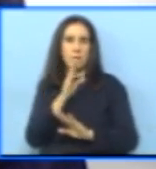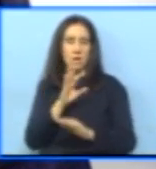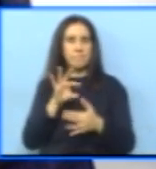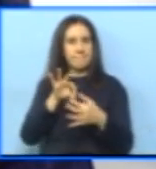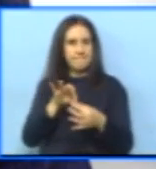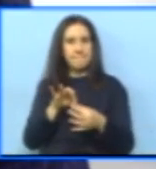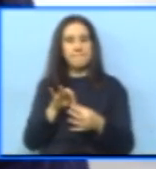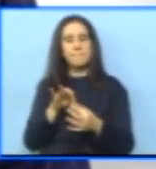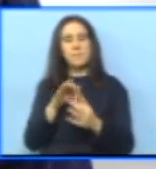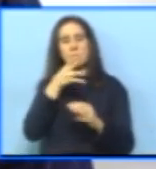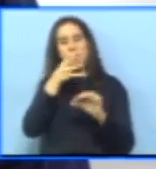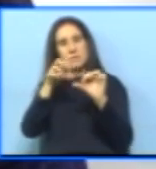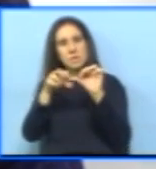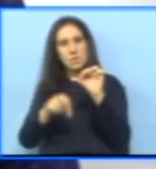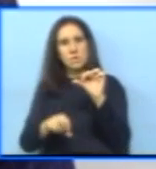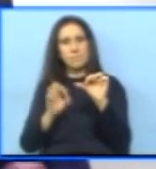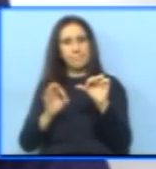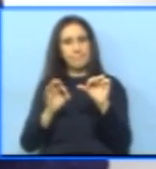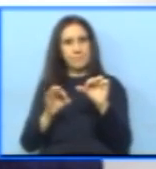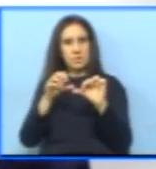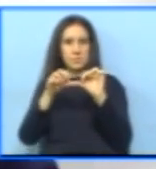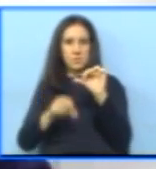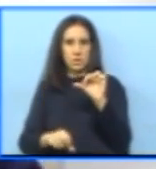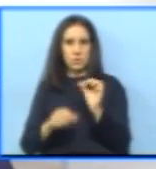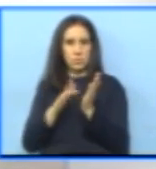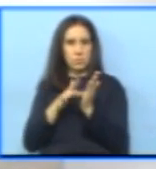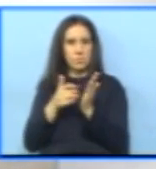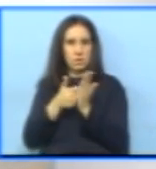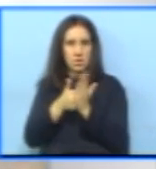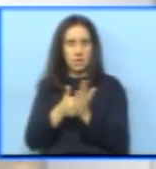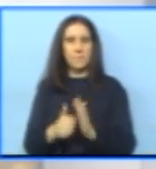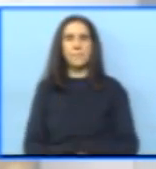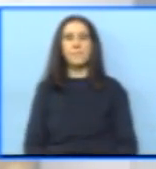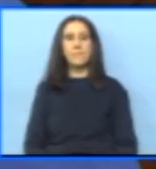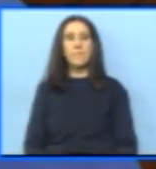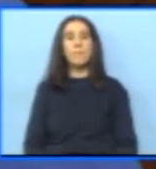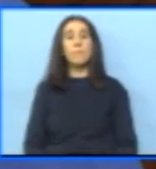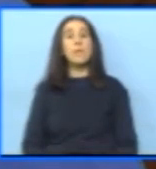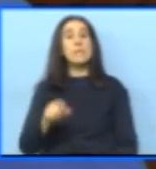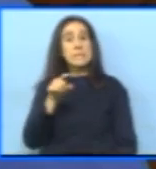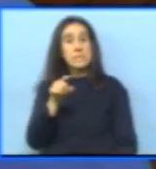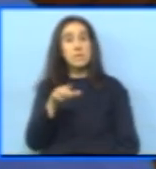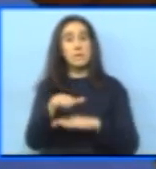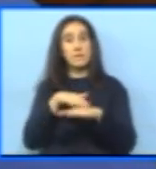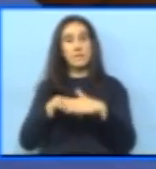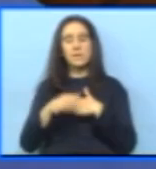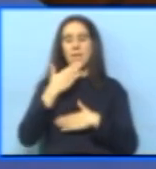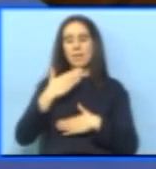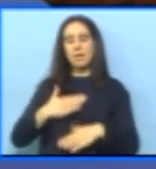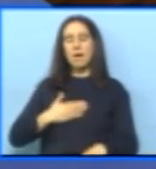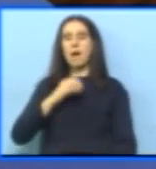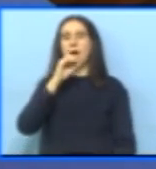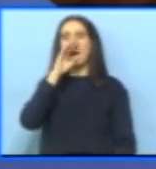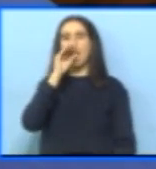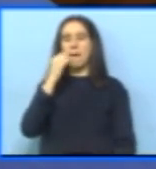da mensagem, mesmo da mensagem veterotestamentária. E são estes gestos concretos que nos vão servir de critério para aferir